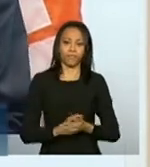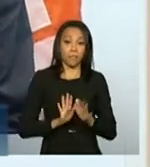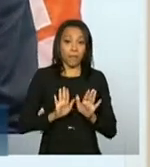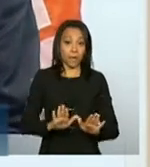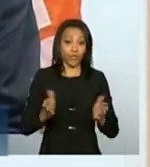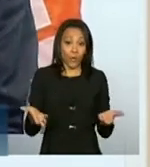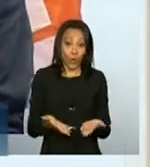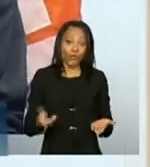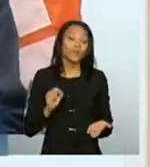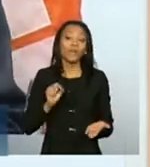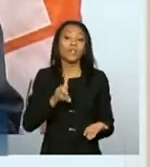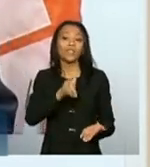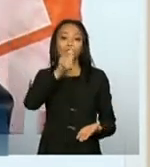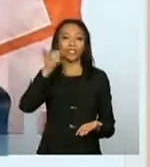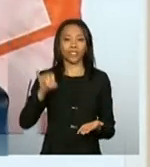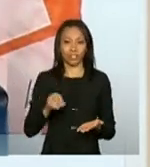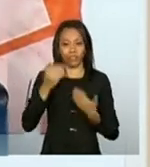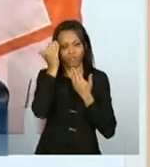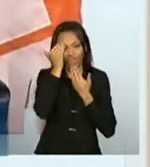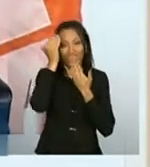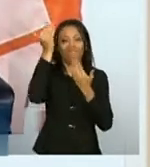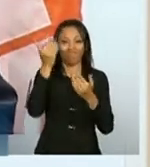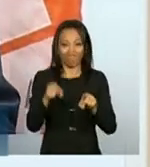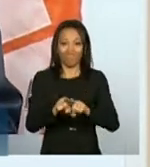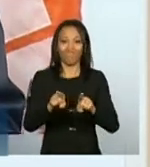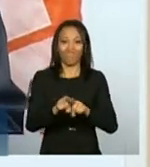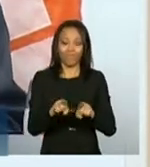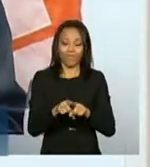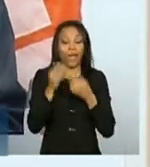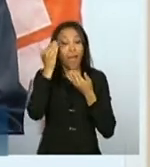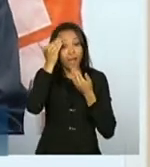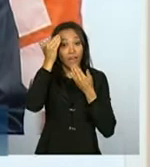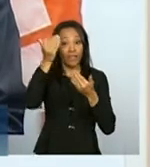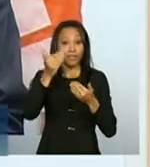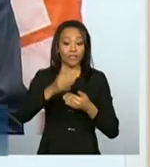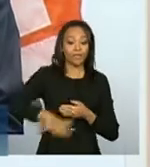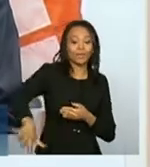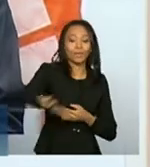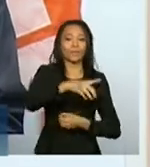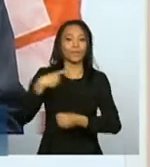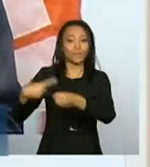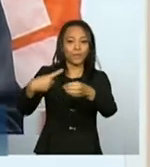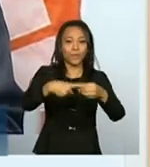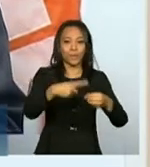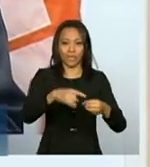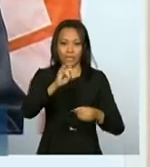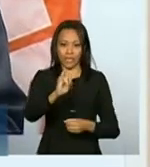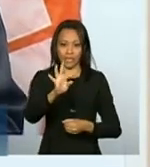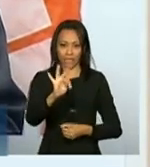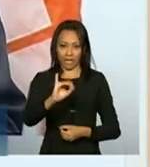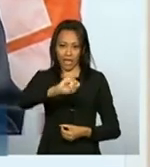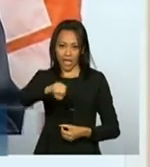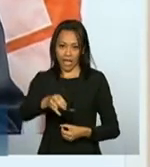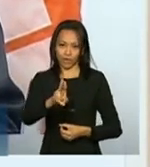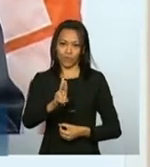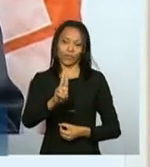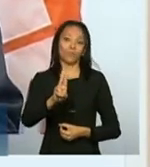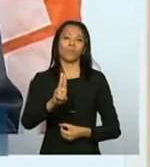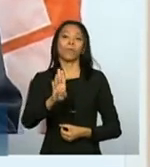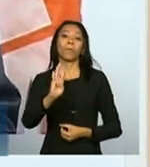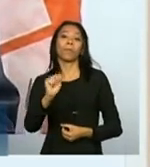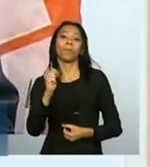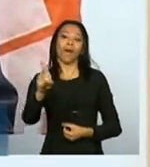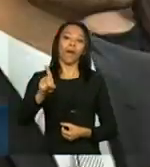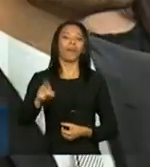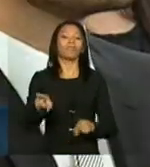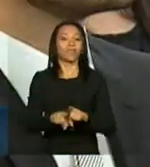hoje é dia de agradecimento também. Agradeço à comunidade de Itajubá, que também nos acolheu, na pessoa do seu ex-prefeito,